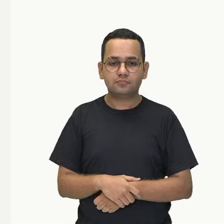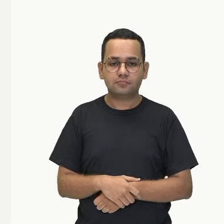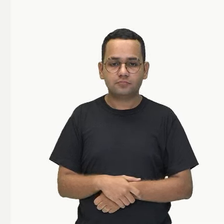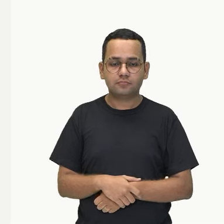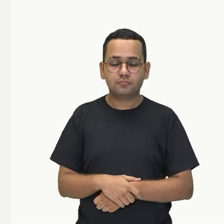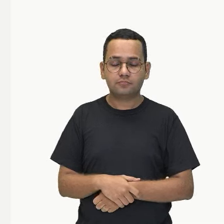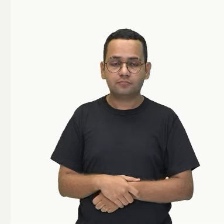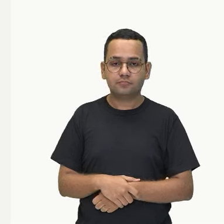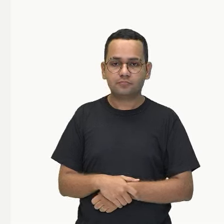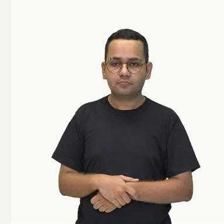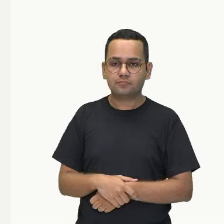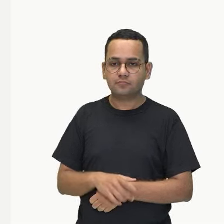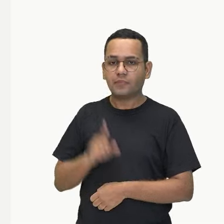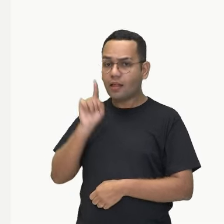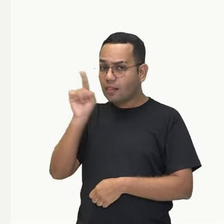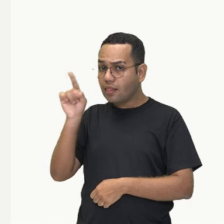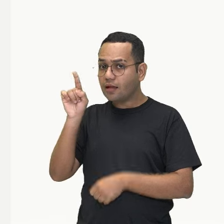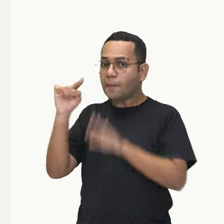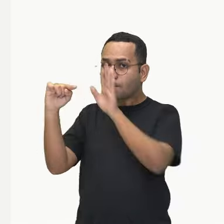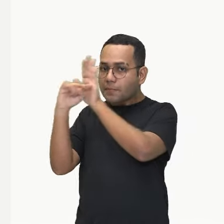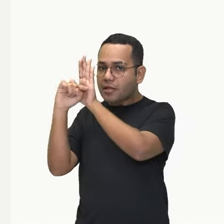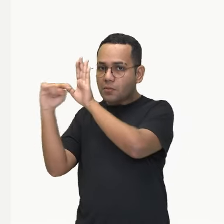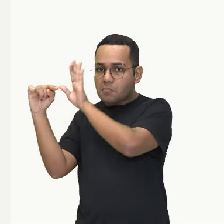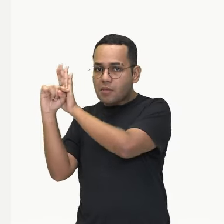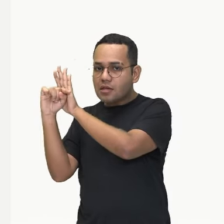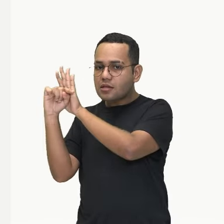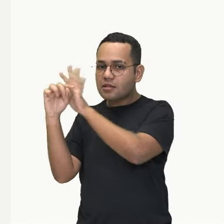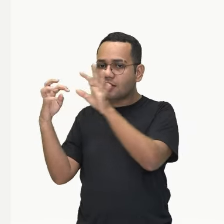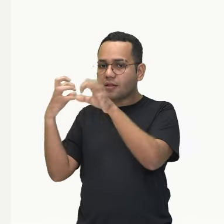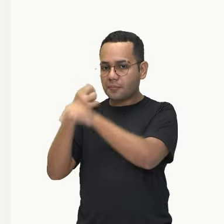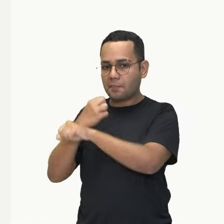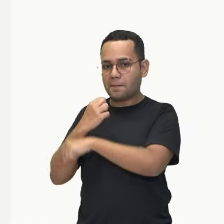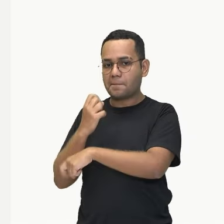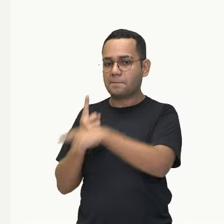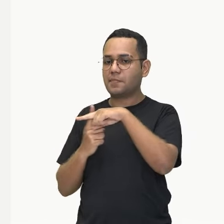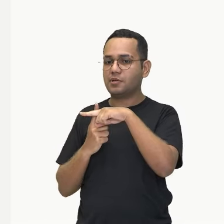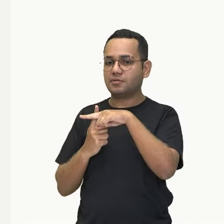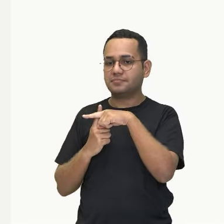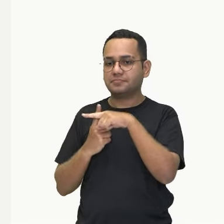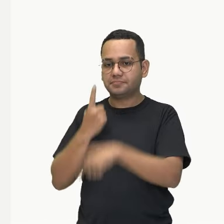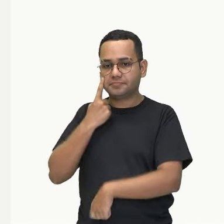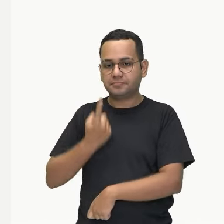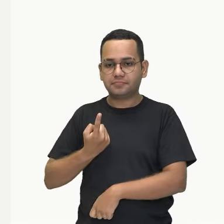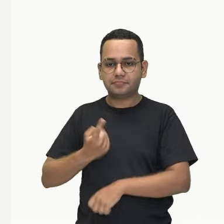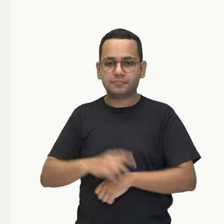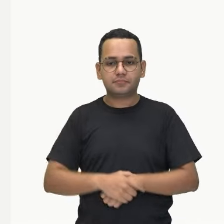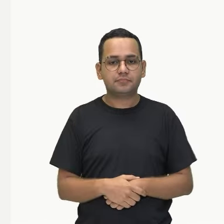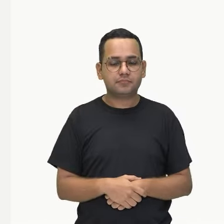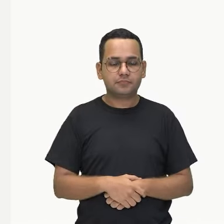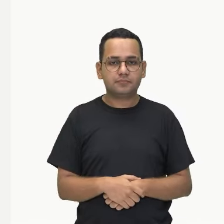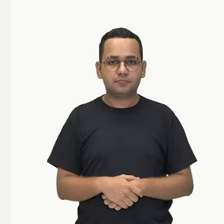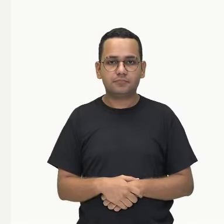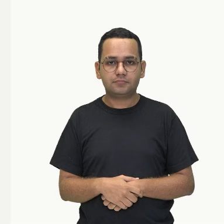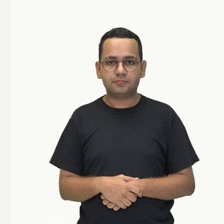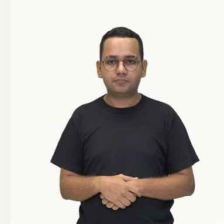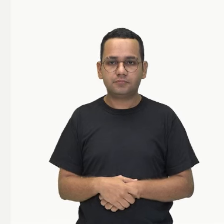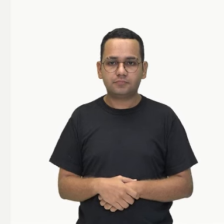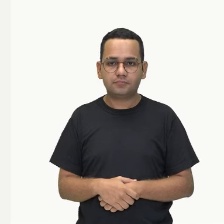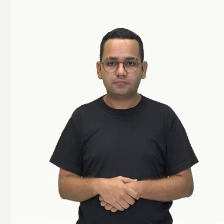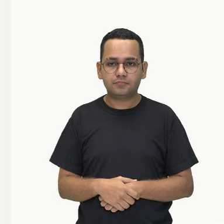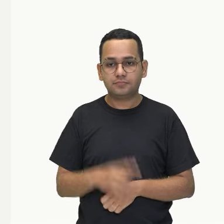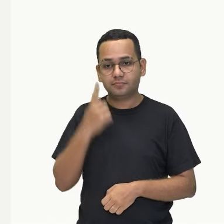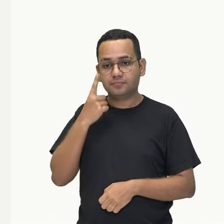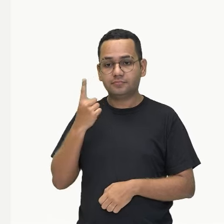aqui. E agora, um menos daqui da frente com o menos do 3e. Menos com